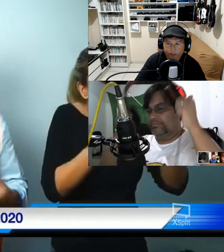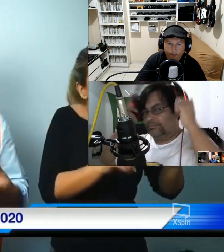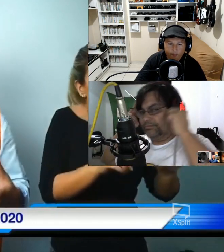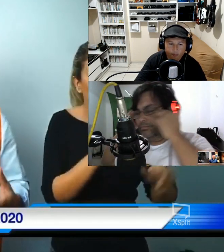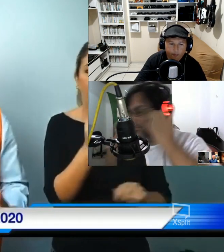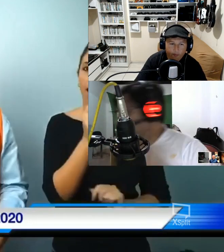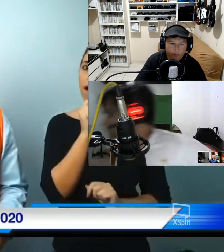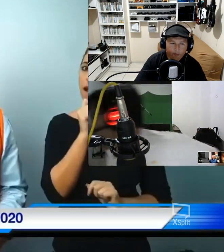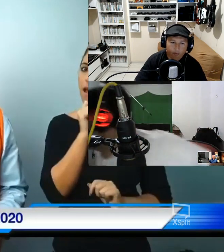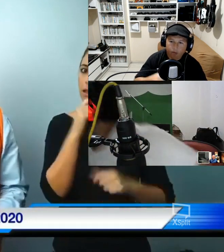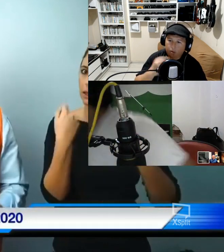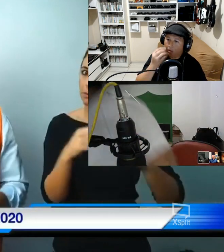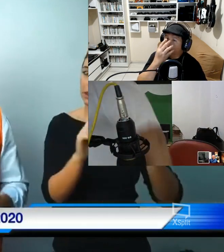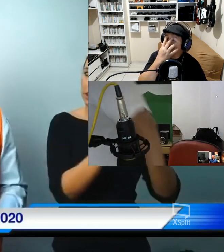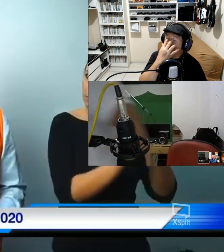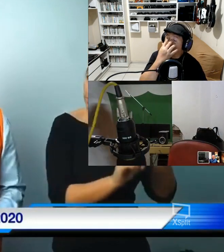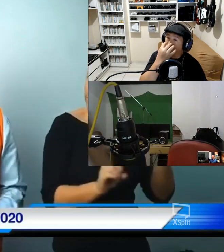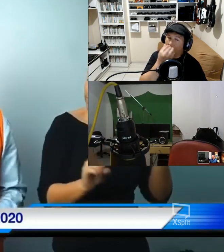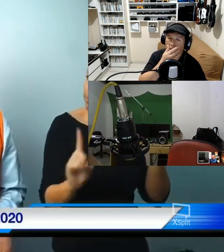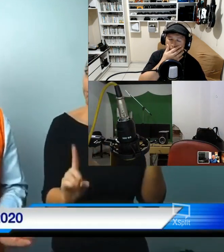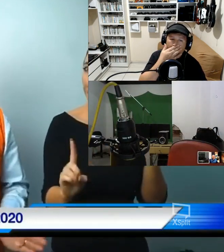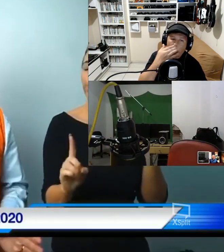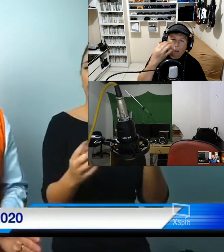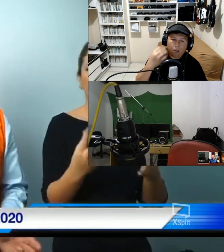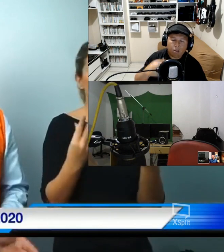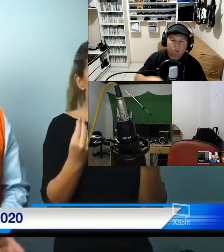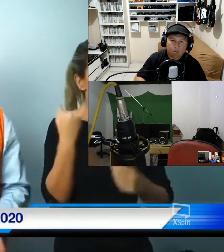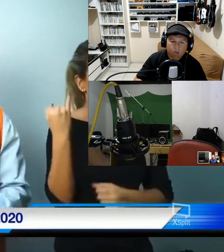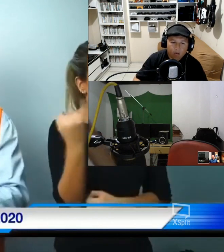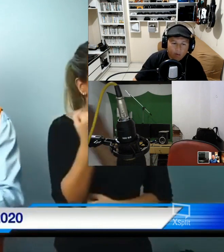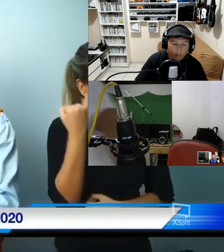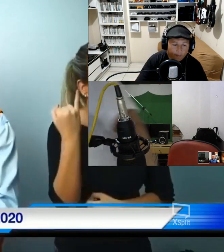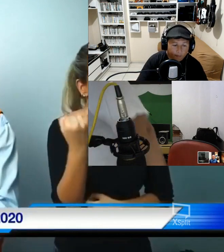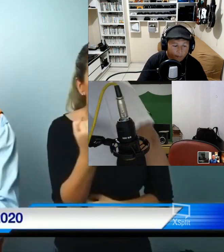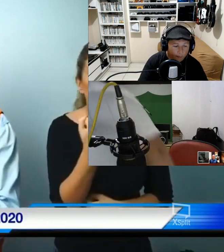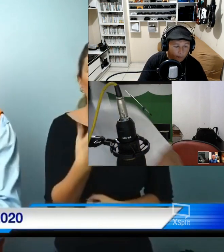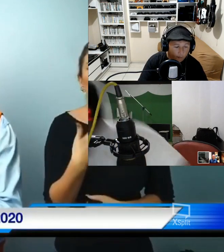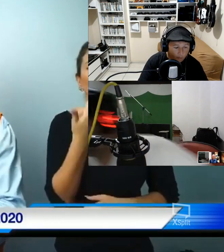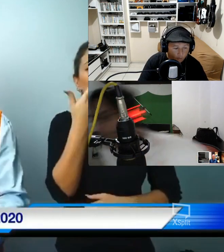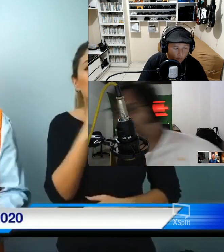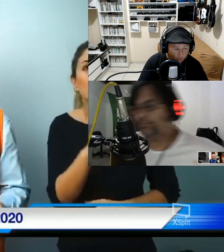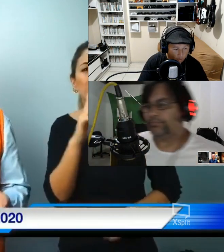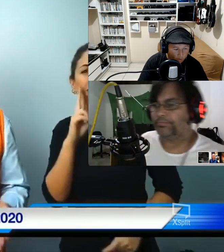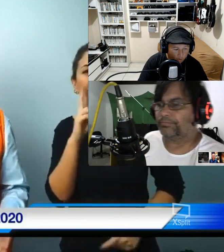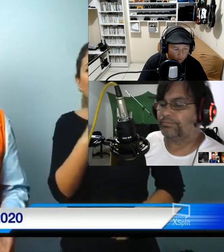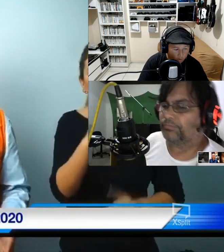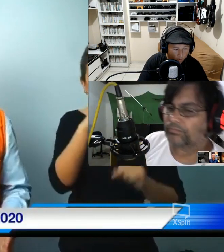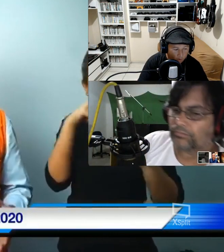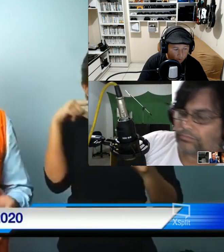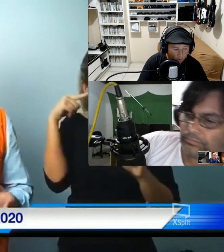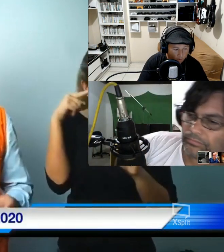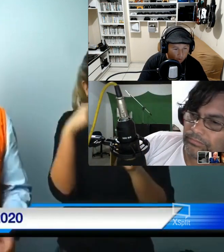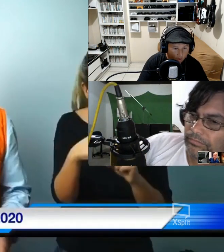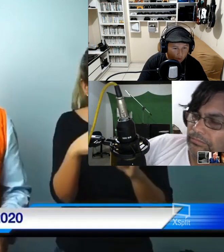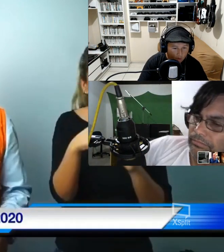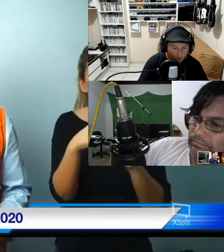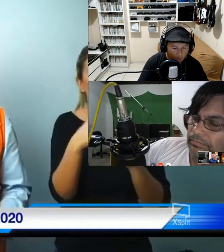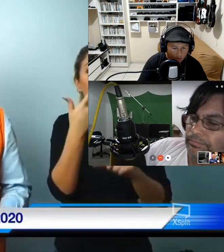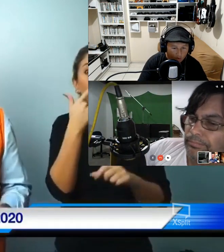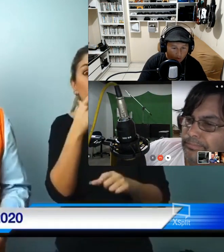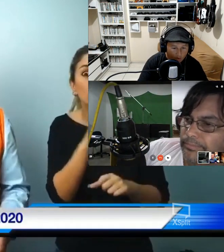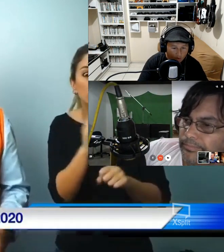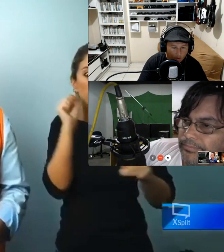ela, no nosso entendimento, é muito importante para nós termos os resultados esperados, os resultados de contenção